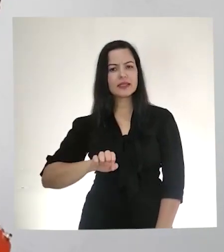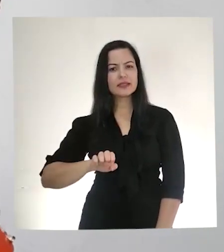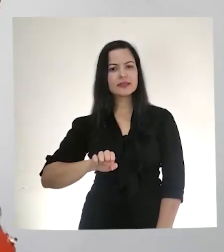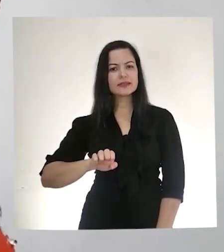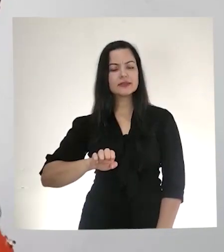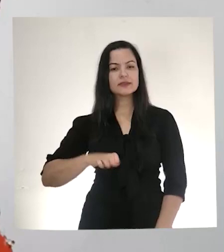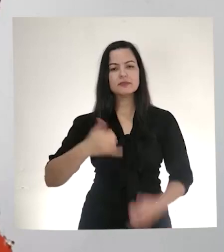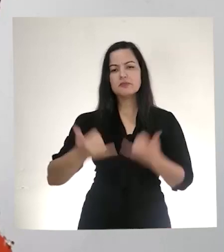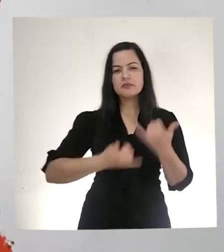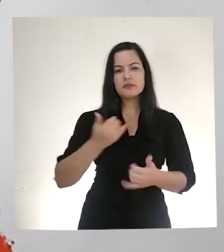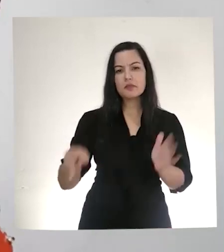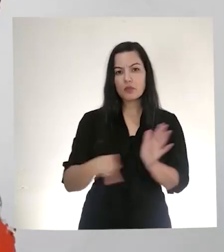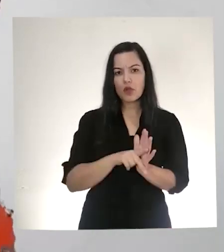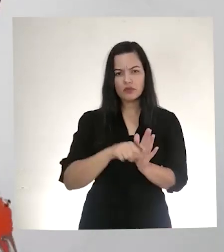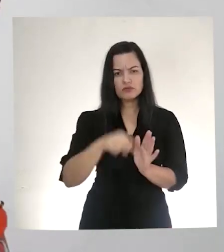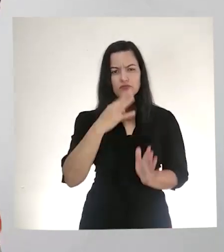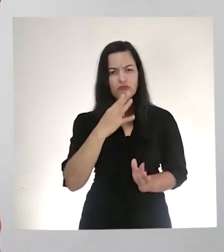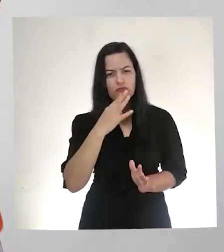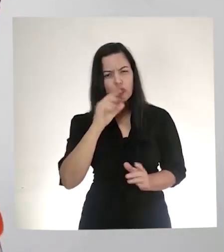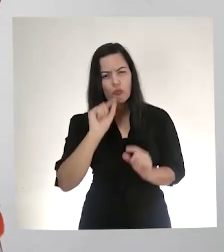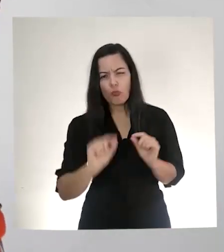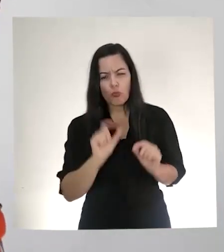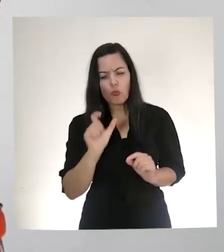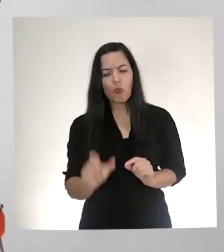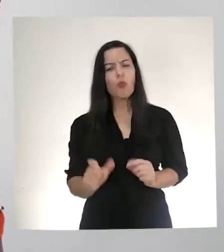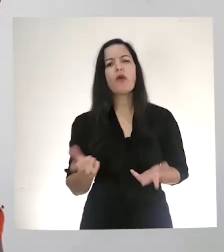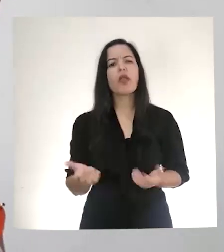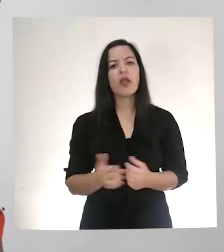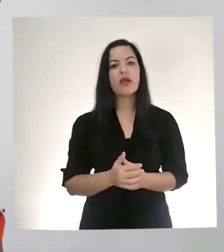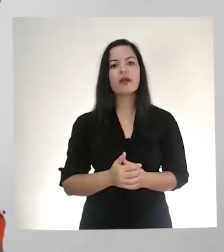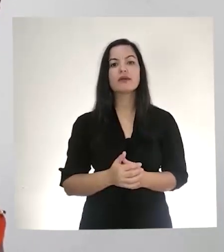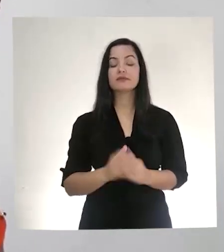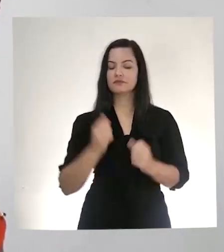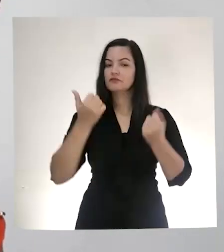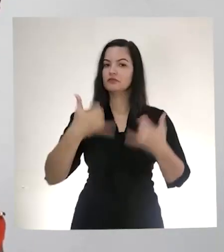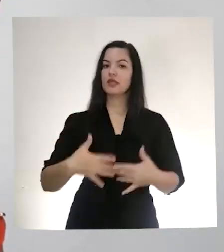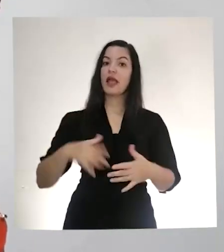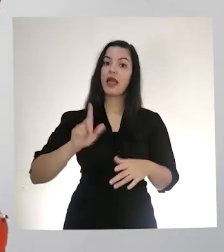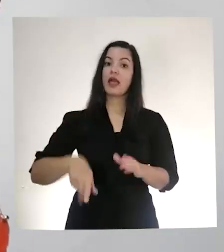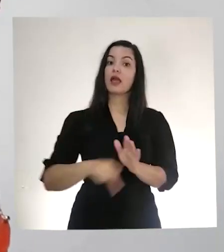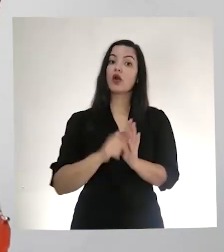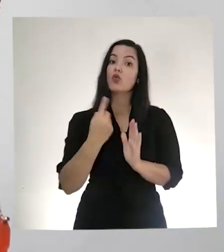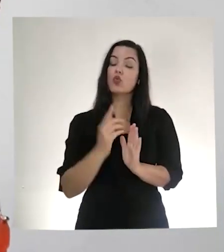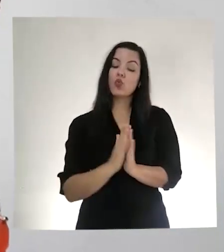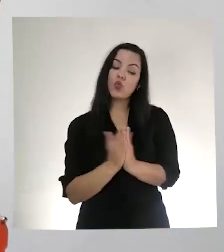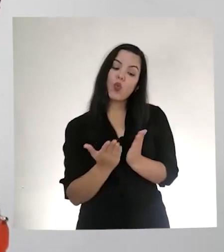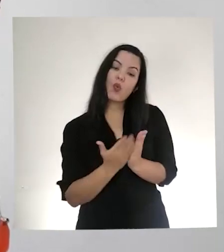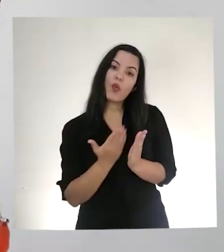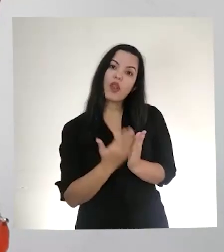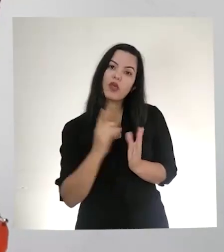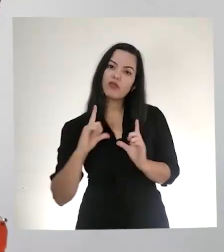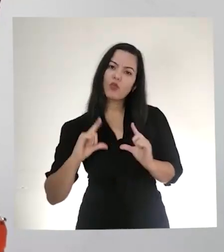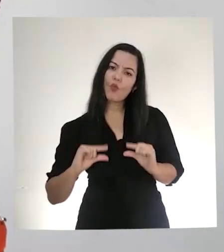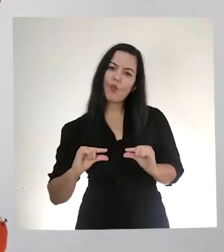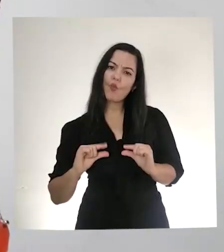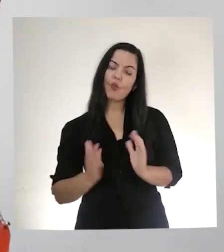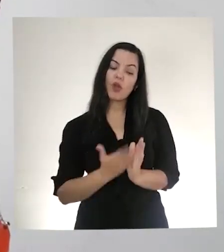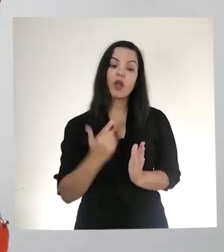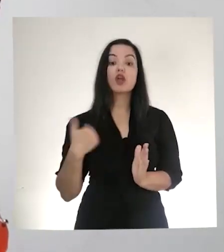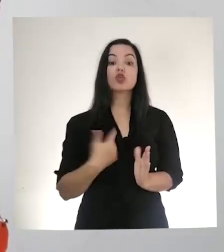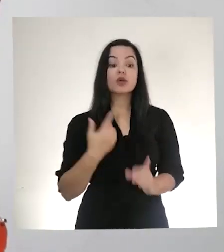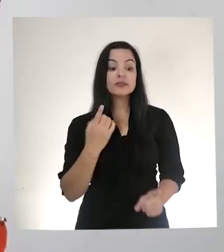Então, eu vou te explicar. O almanaque é um livreto onde nós podemos encontrar